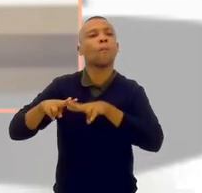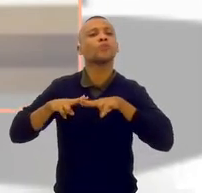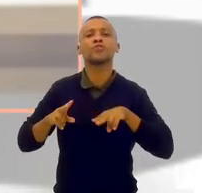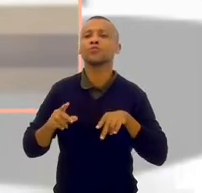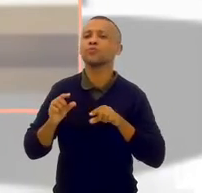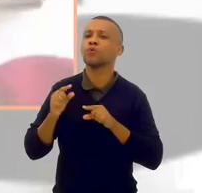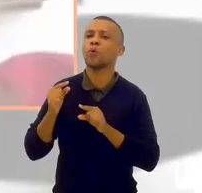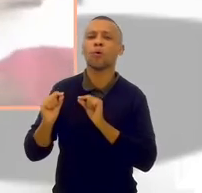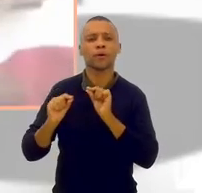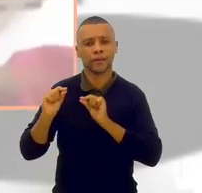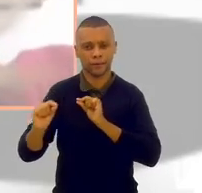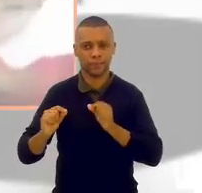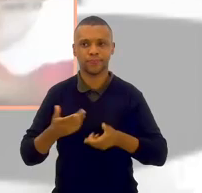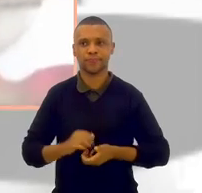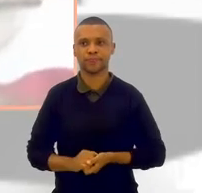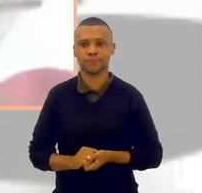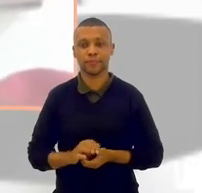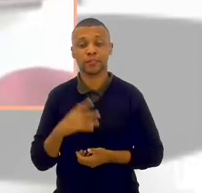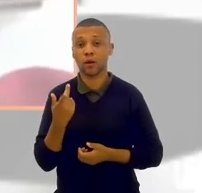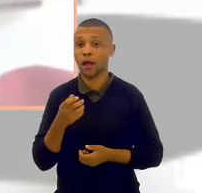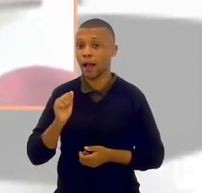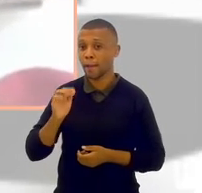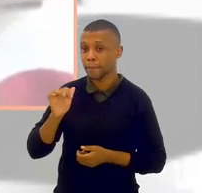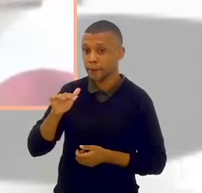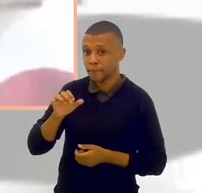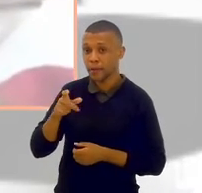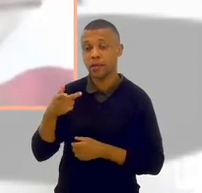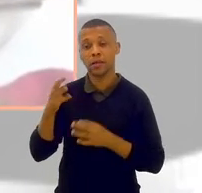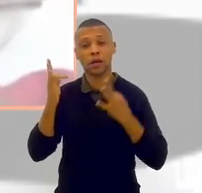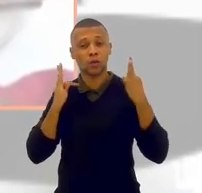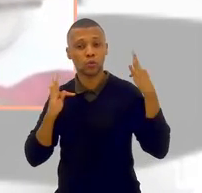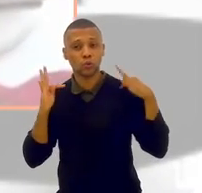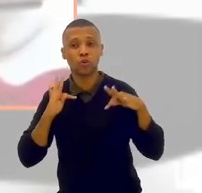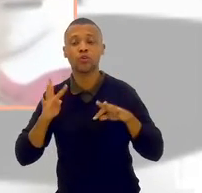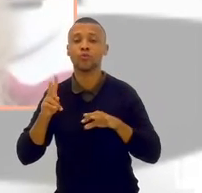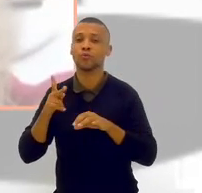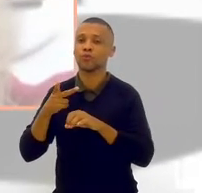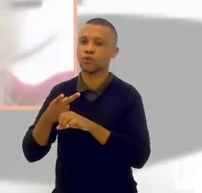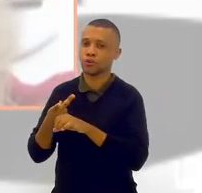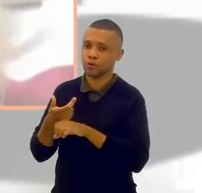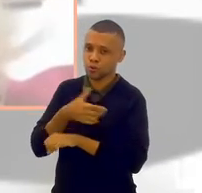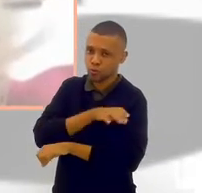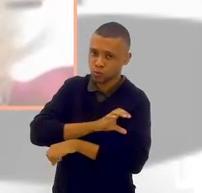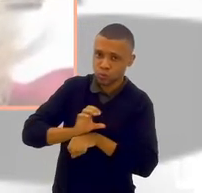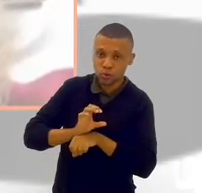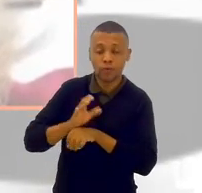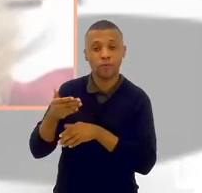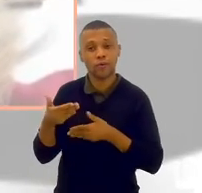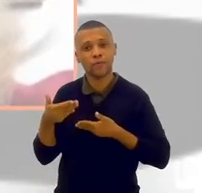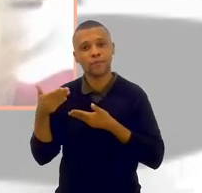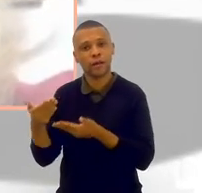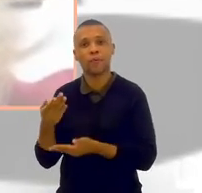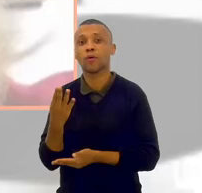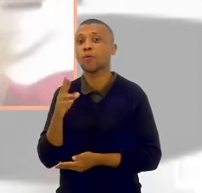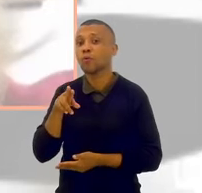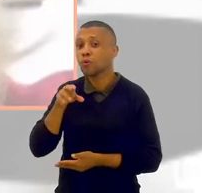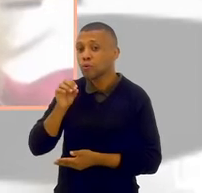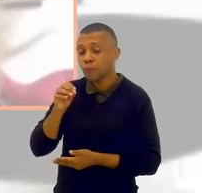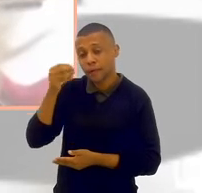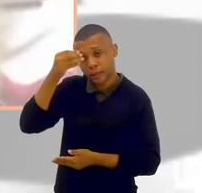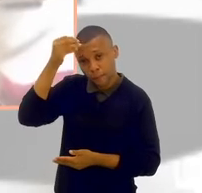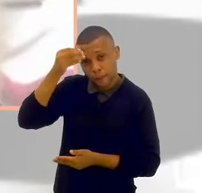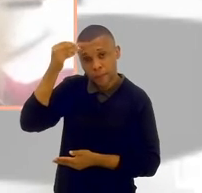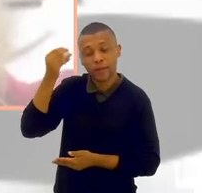dessa vez? É, então, essa Abime Cultura, Turismo e Cultura, foi quando eu fui convidada pelo Bruno Mori, que